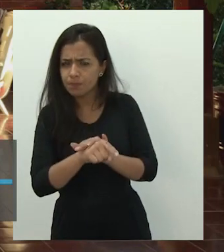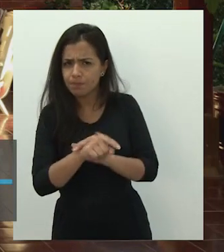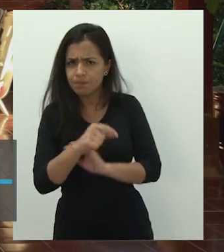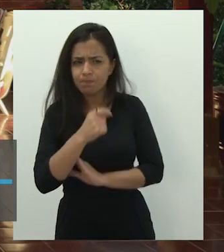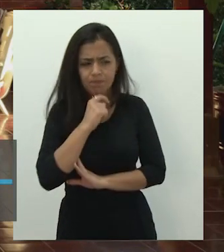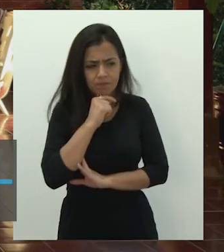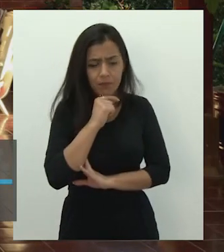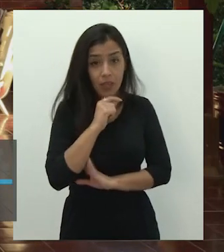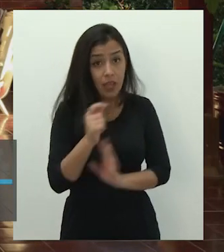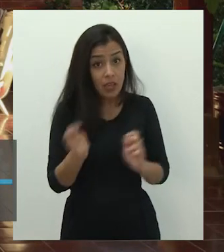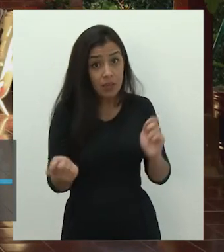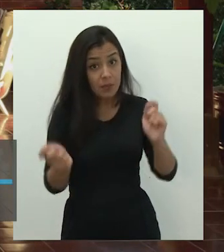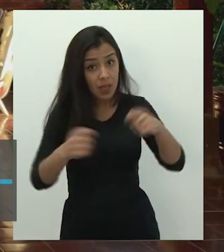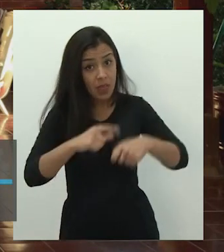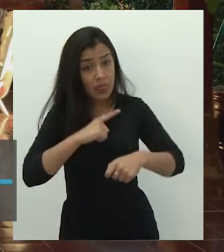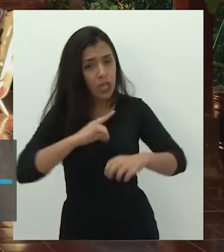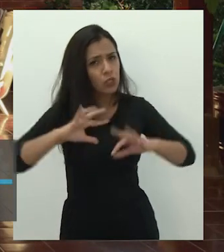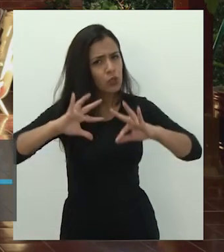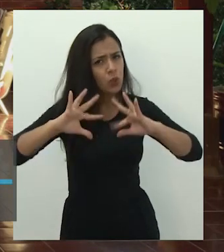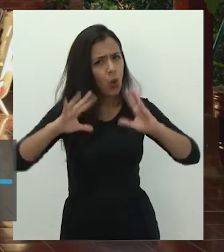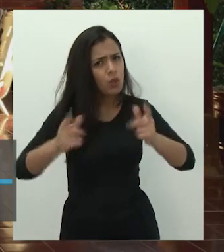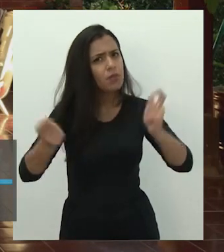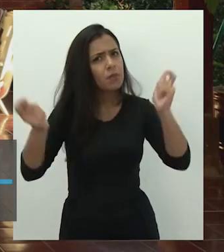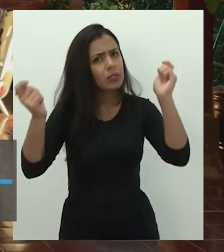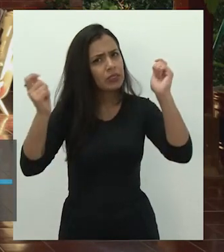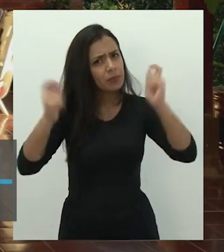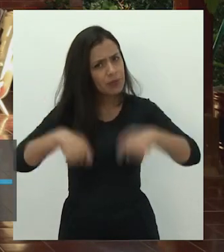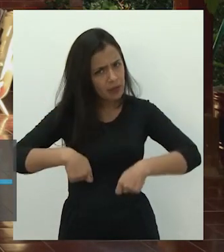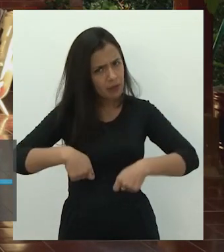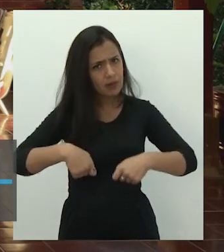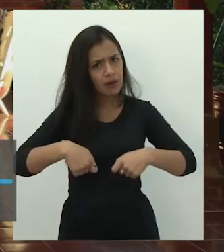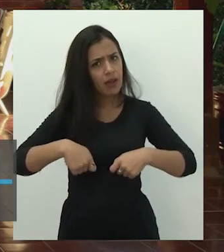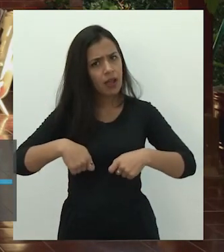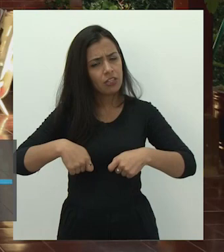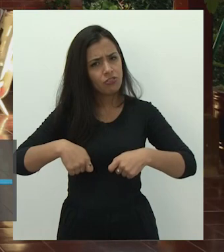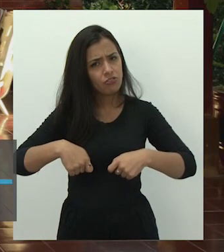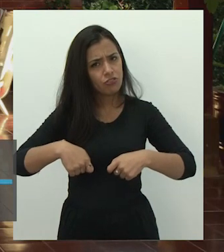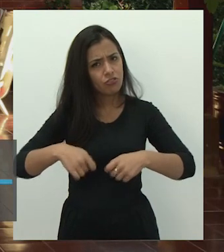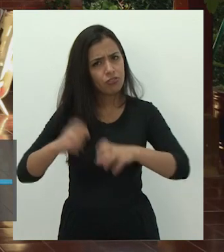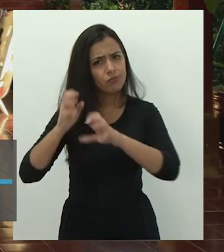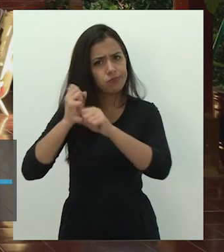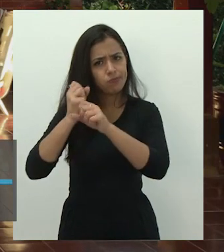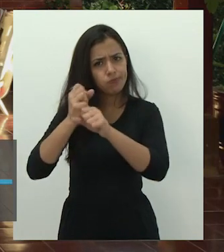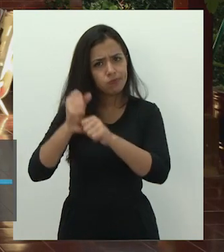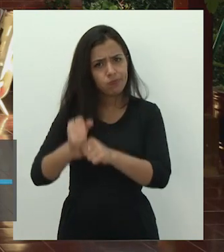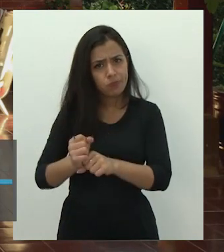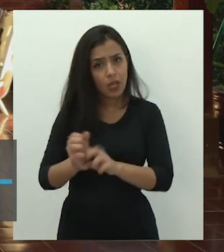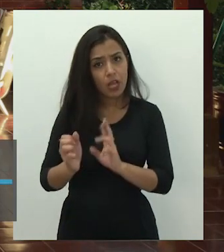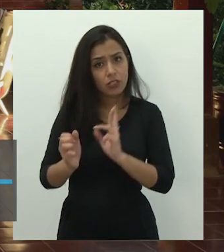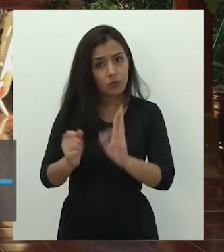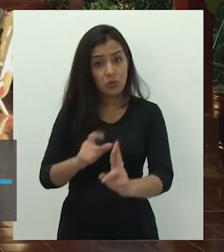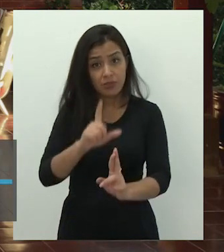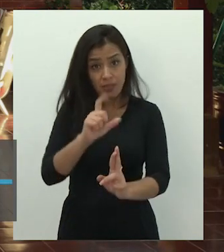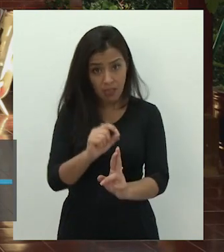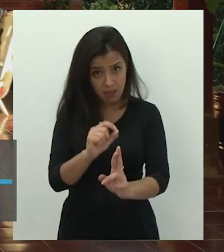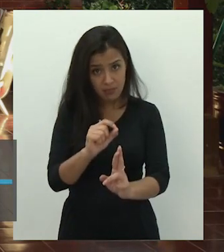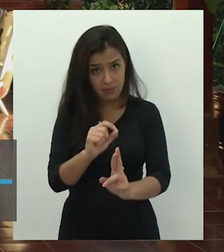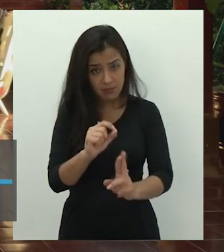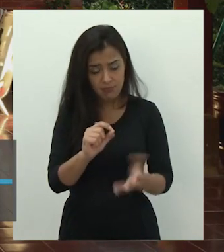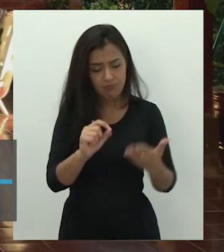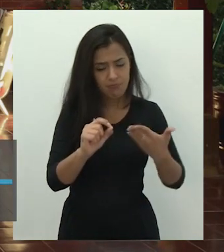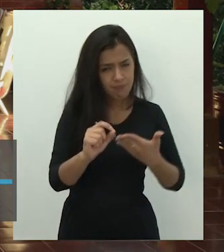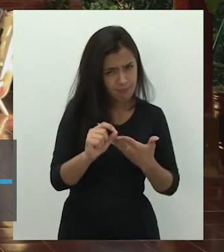conseguimos escrever todas as possibilidades de representar o 10? Veja,